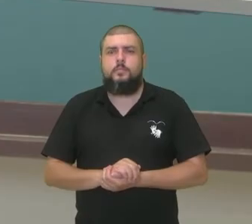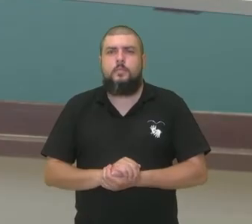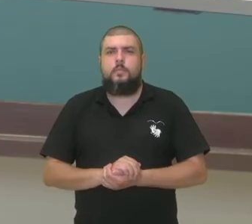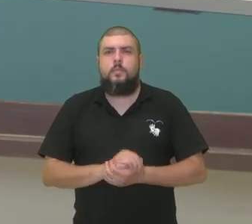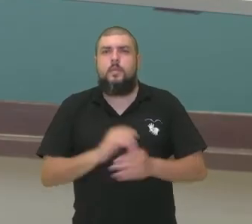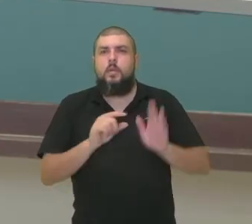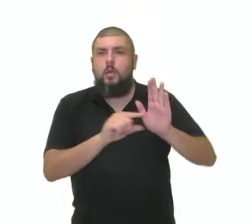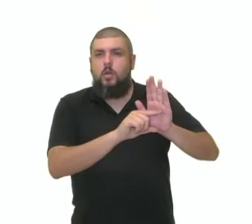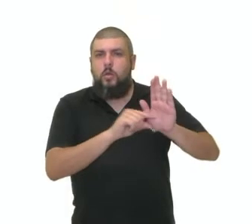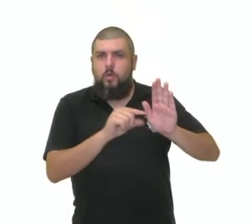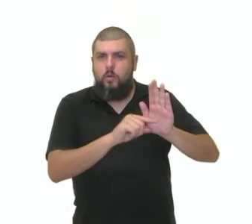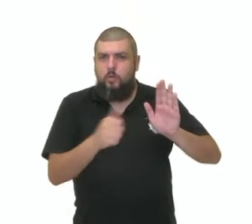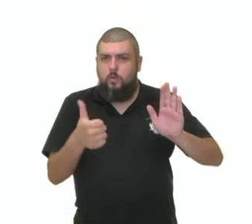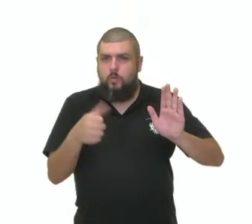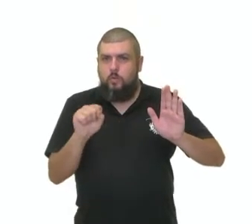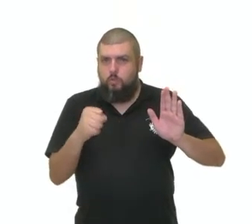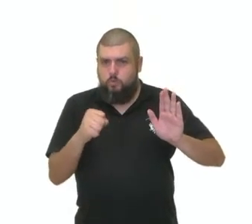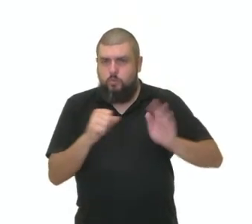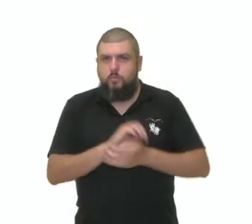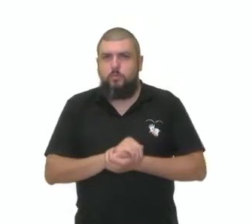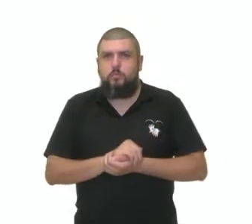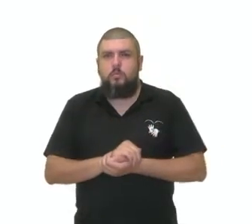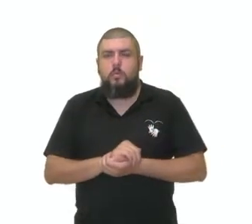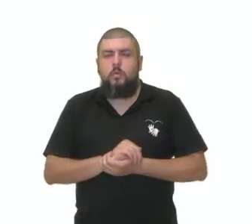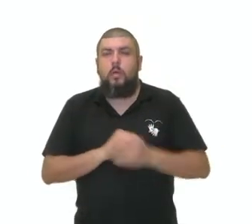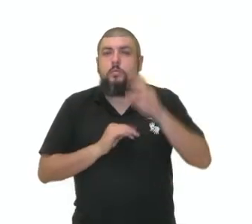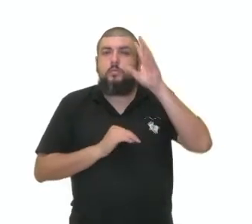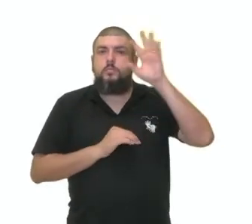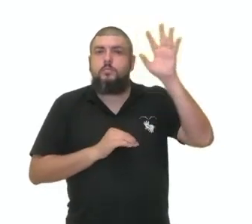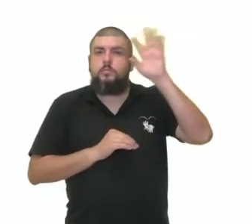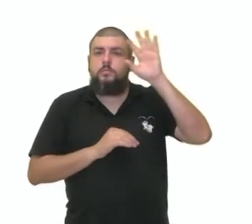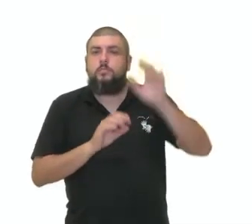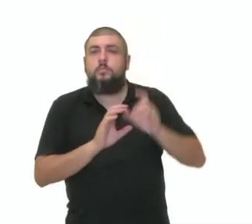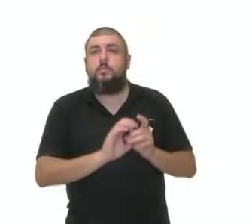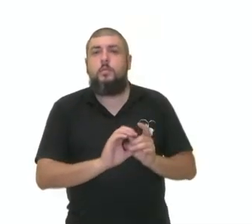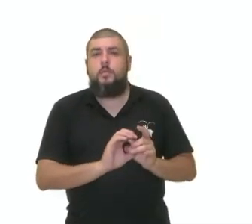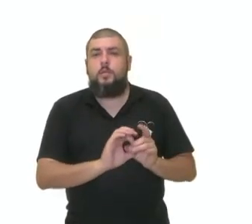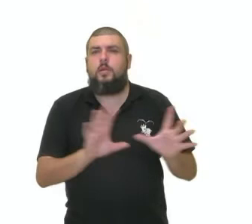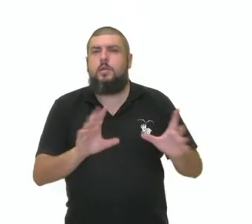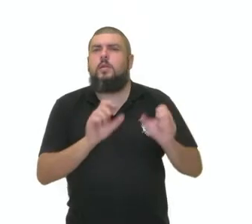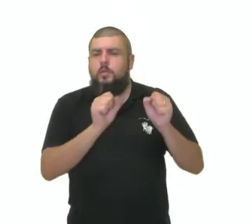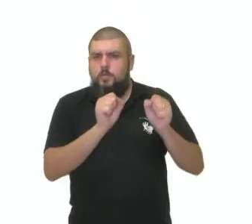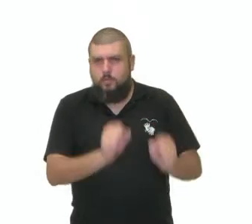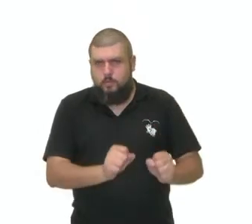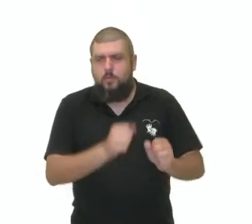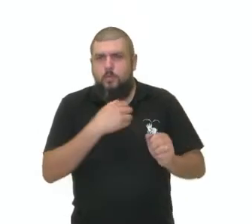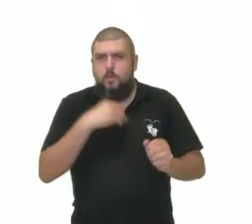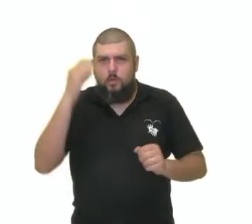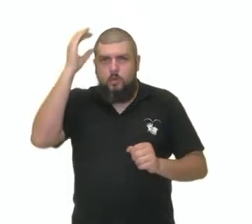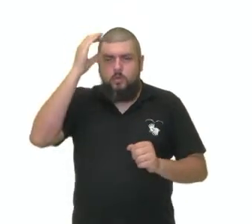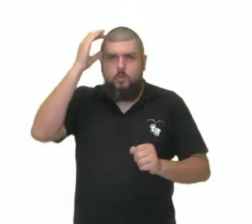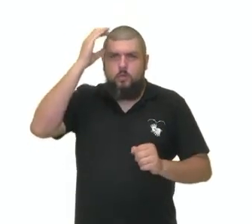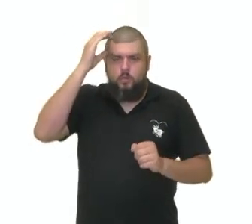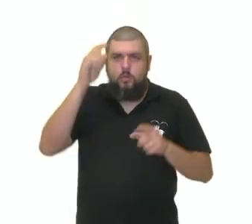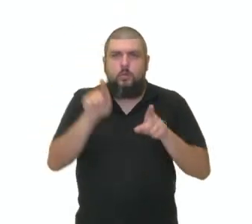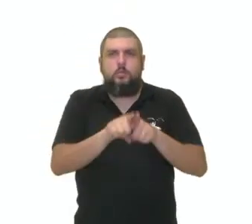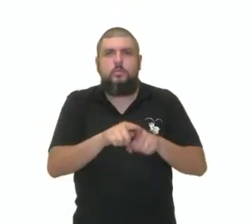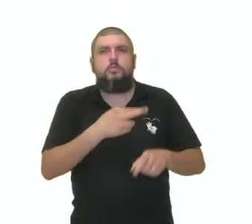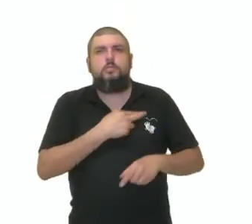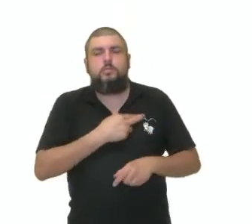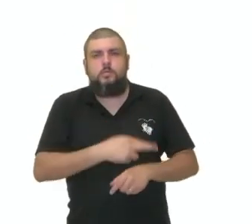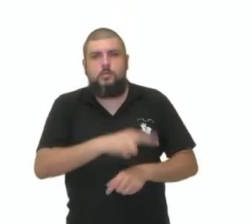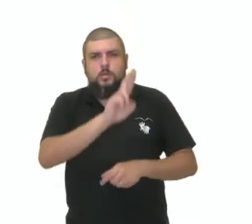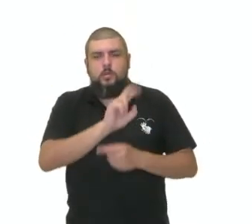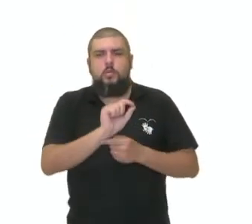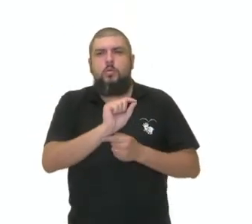18 diz o seguinte: liberdade de pensamento. Todos têm o direito à liberdade de pensamento, consciência e de religião. E esse direito inclui